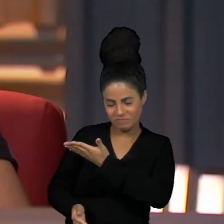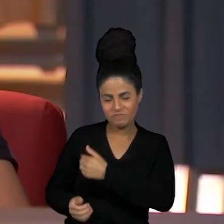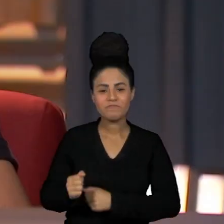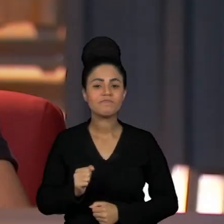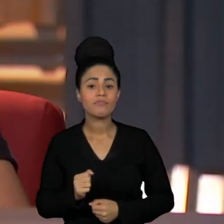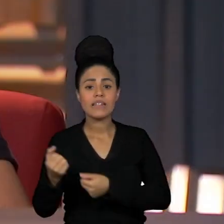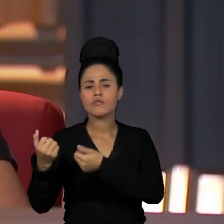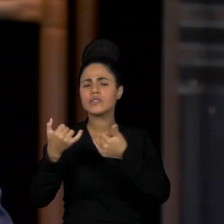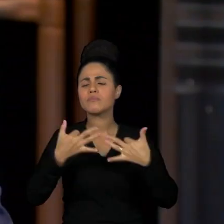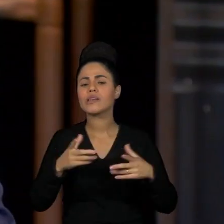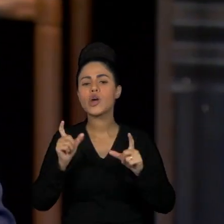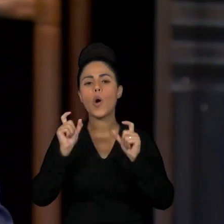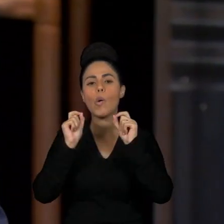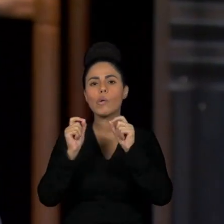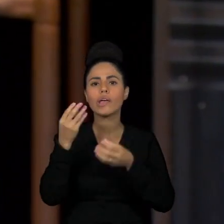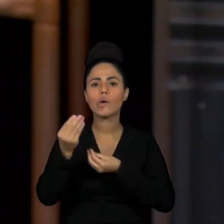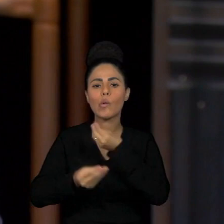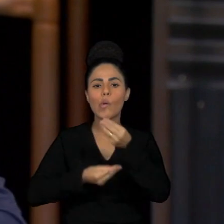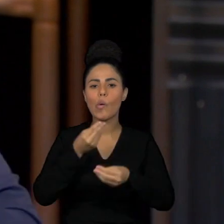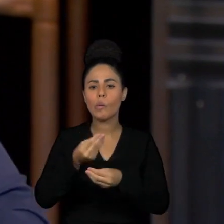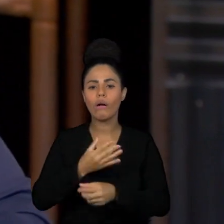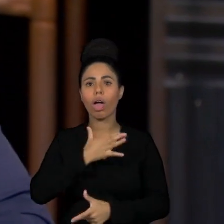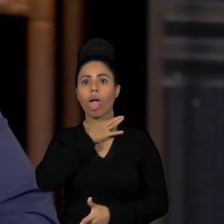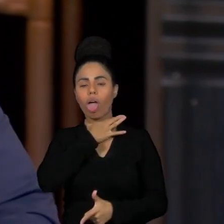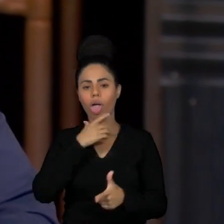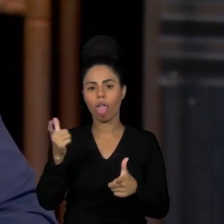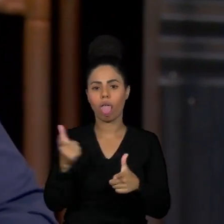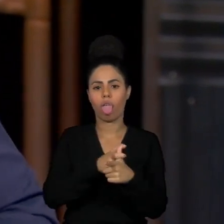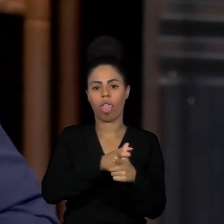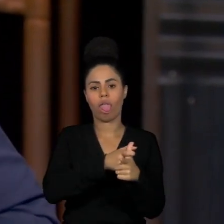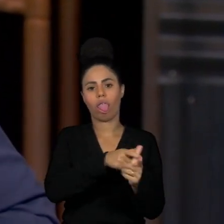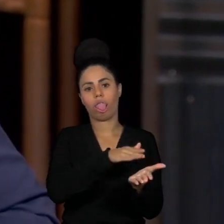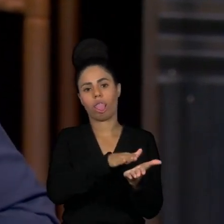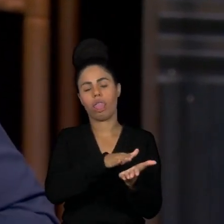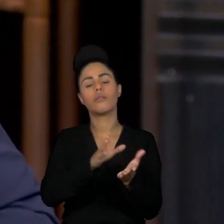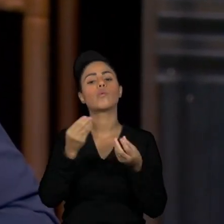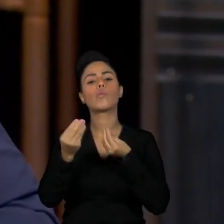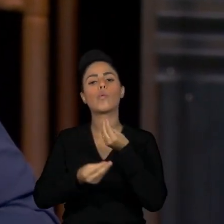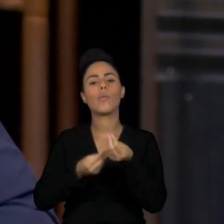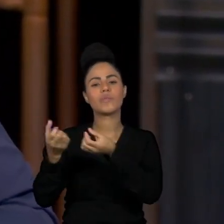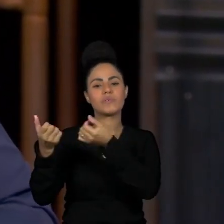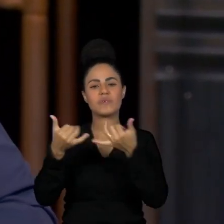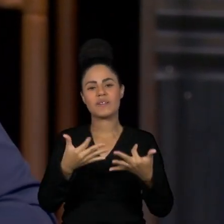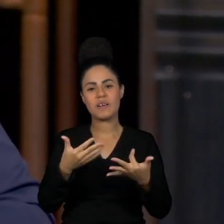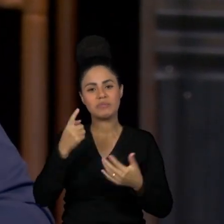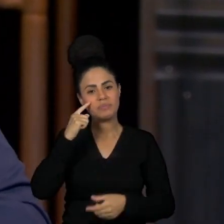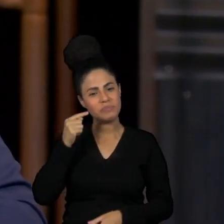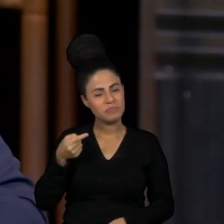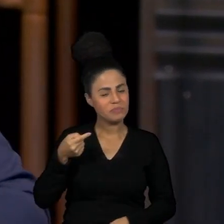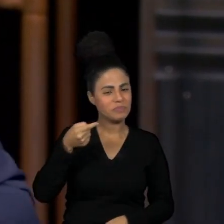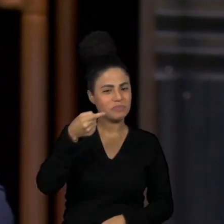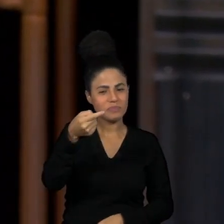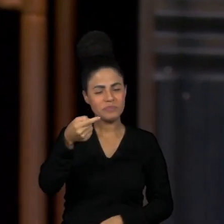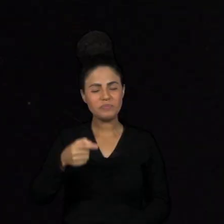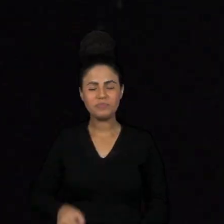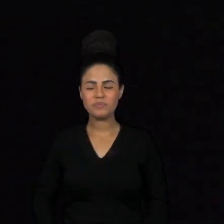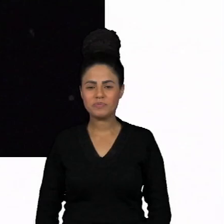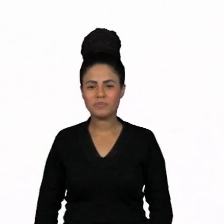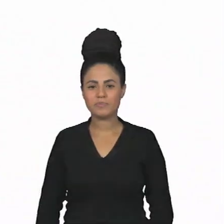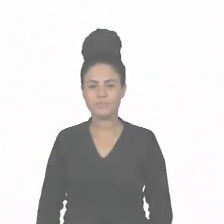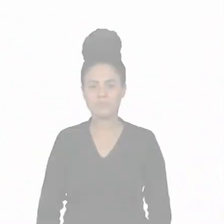a visão sobre sair do sufoco nas finanças. Não perca a aula e até